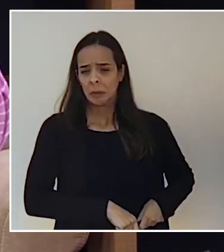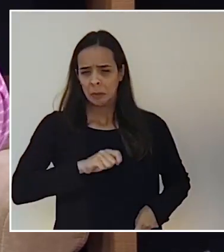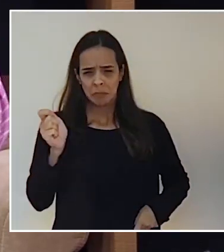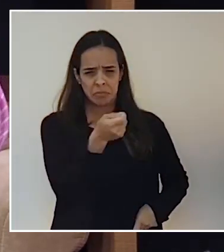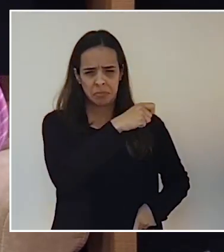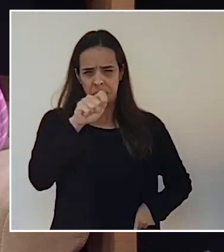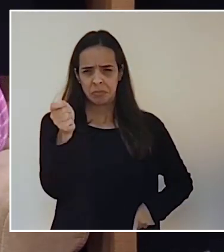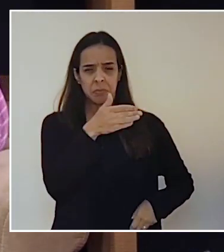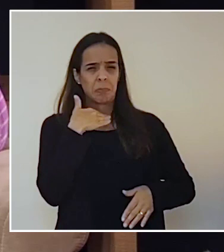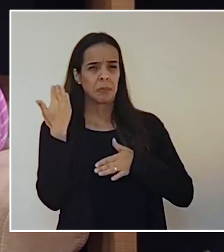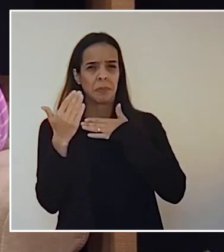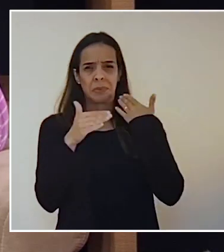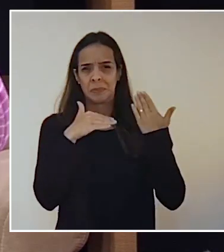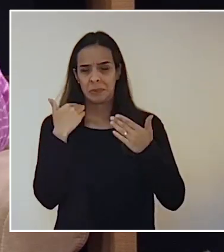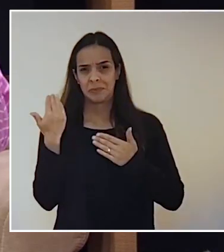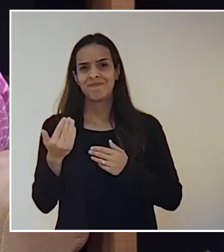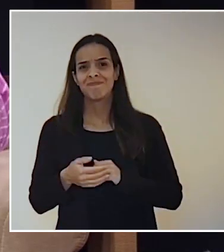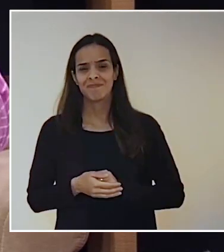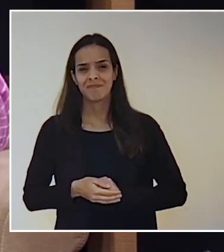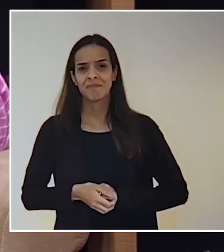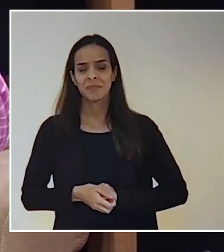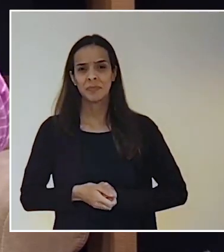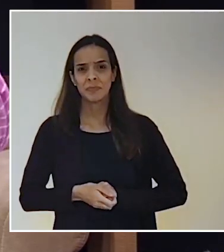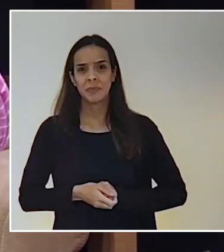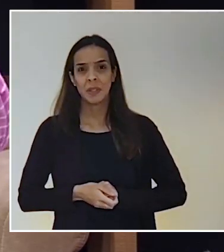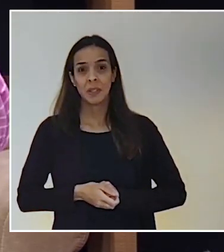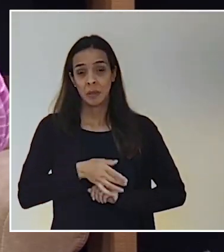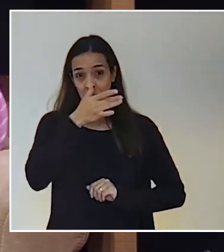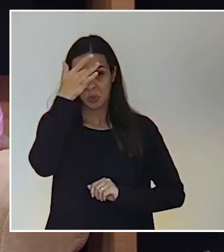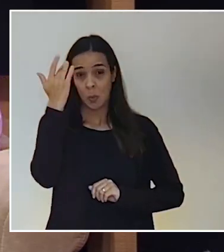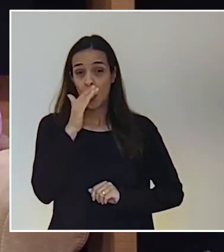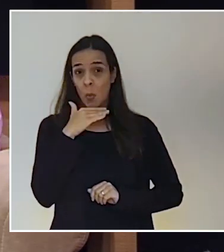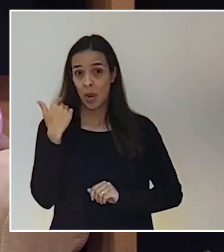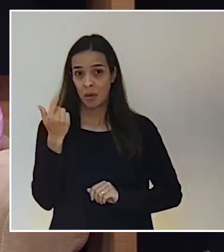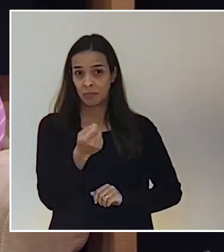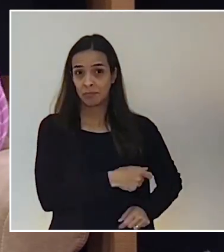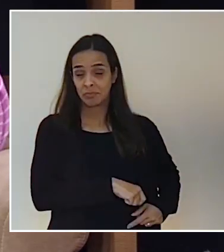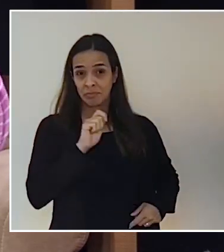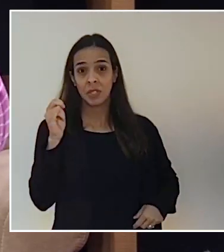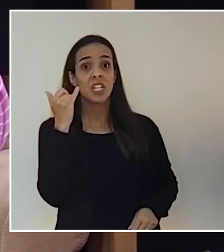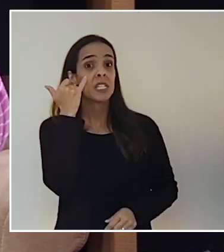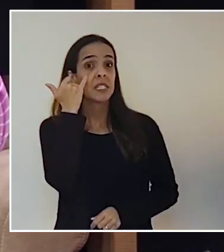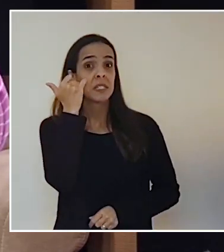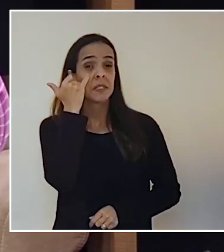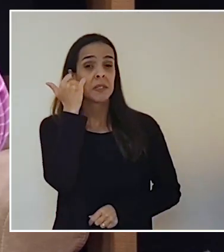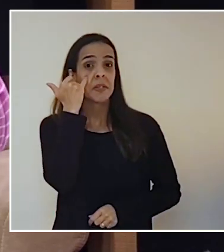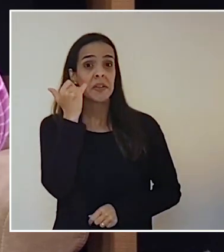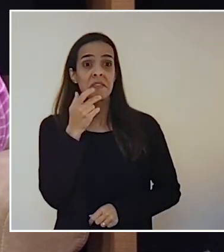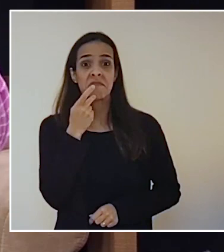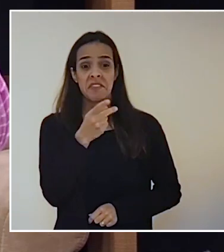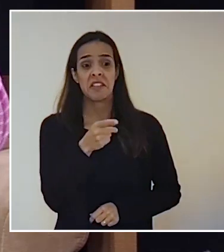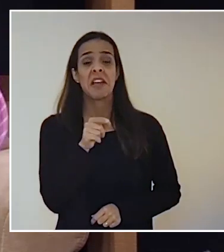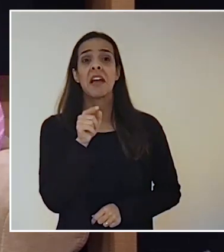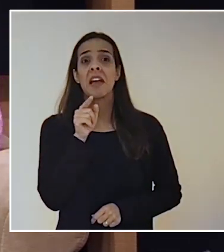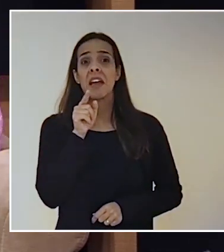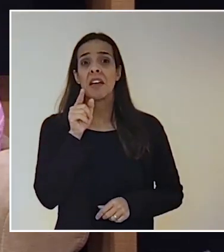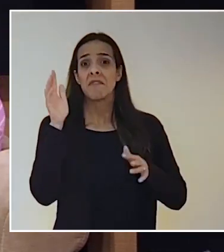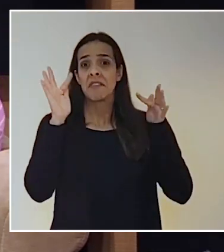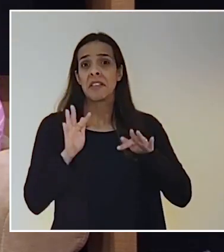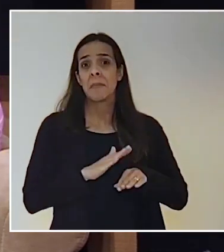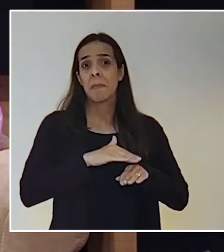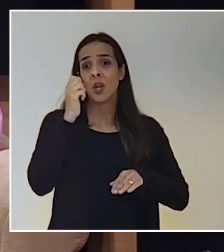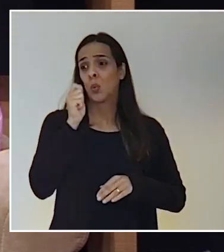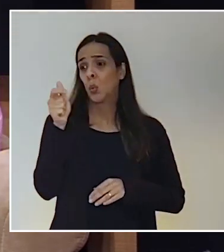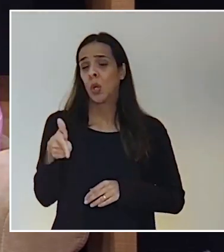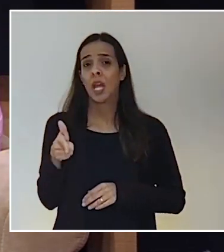que morreram à espada, diz Jeremias, foram mais felizes dos que aqueles que morreram de fome dentro dos muros